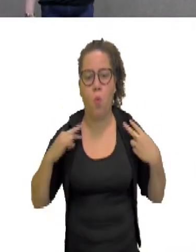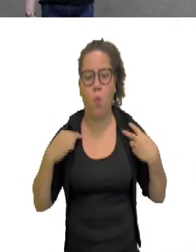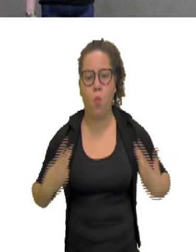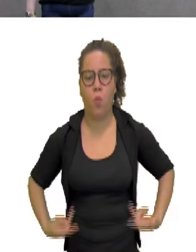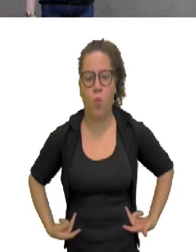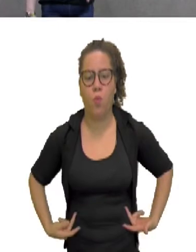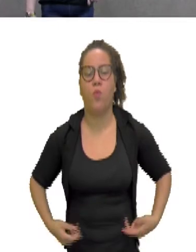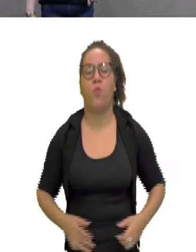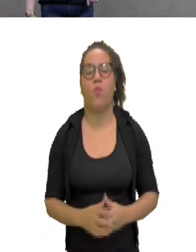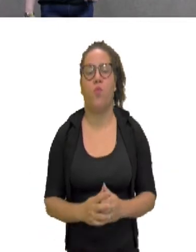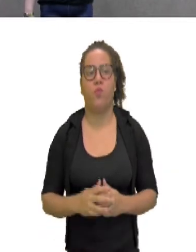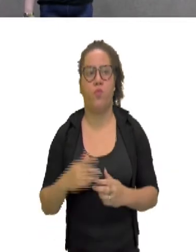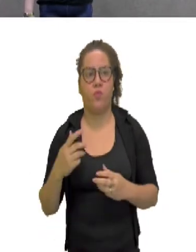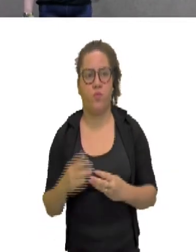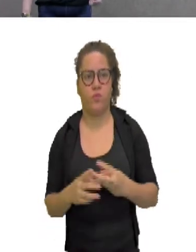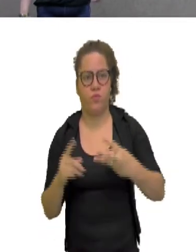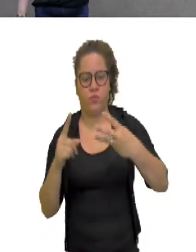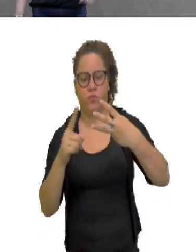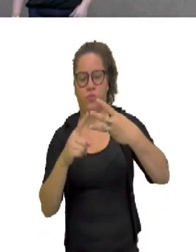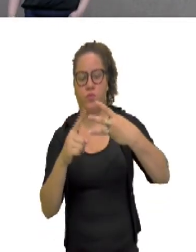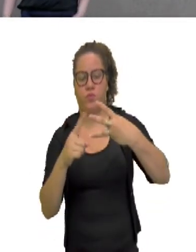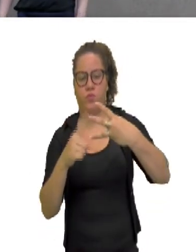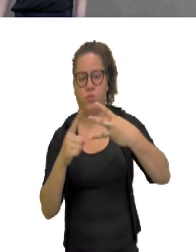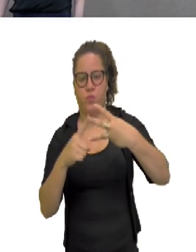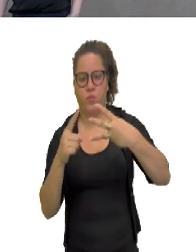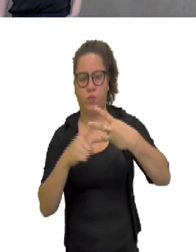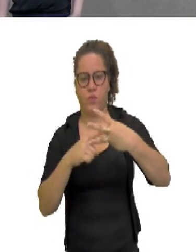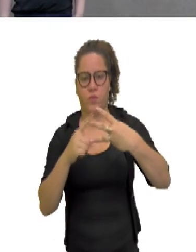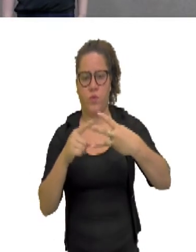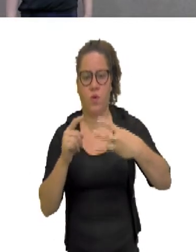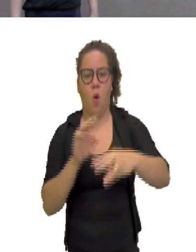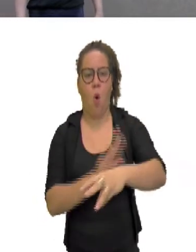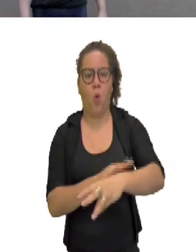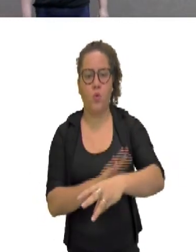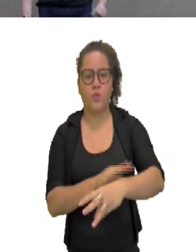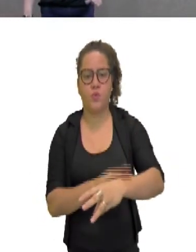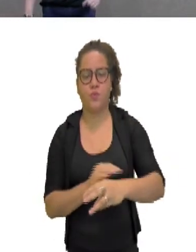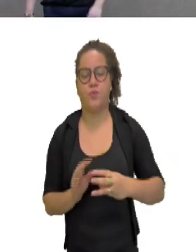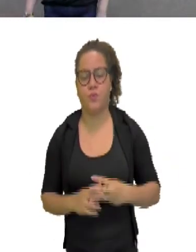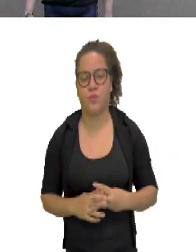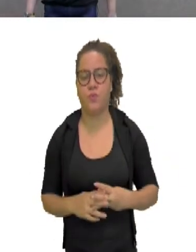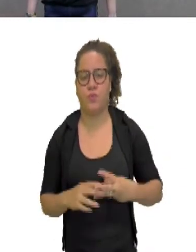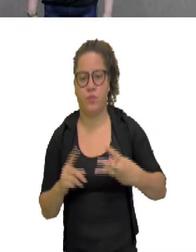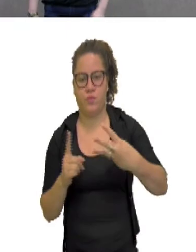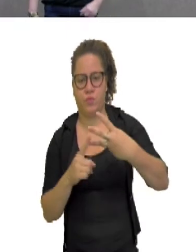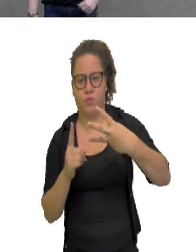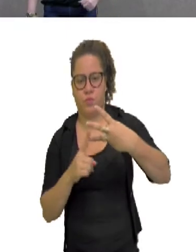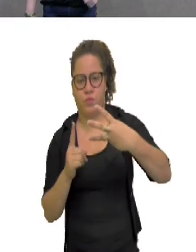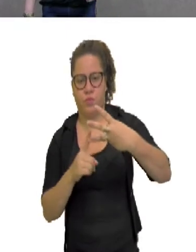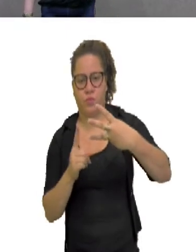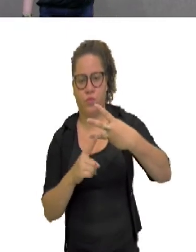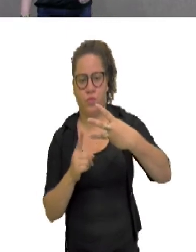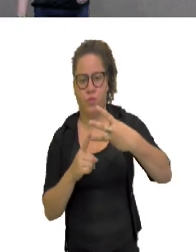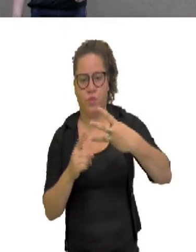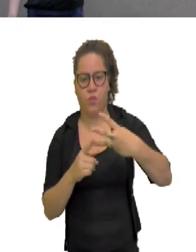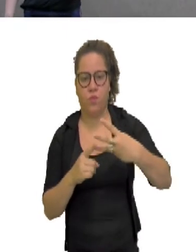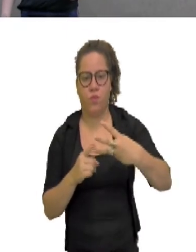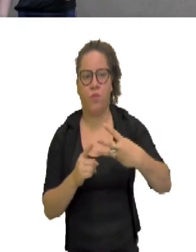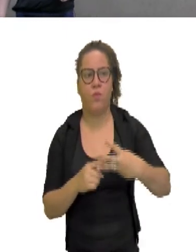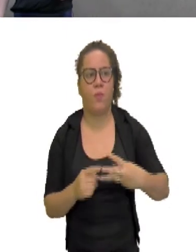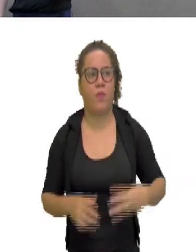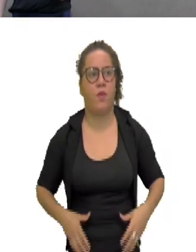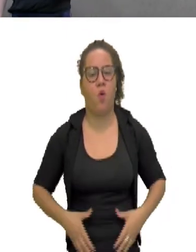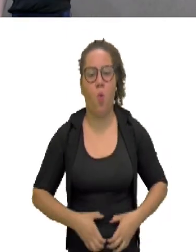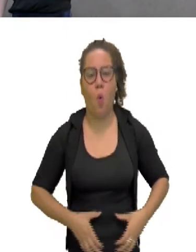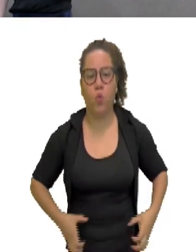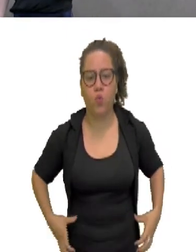que em conjunto formam o nosso esqueleto. Tecido adiposo é o tecido no qual